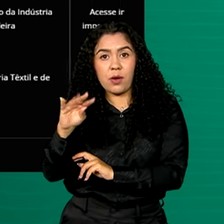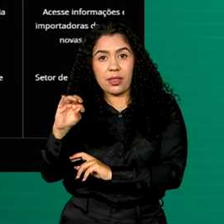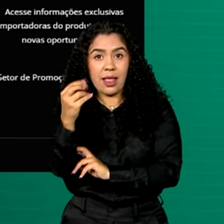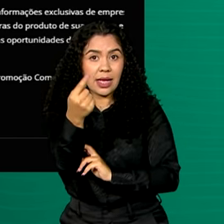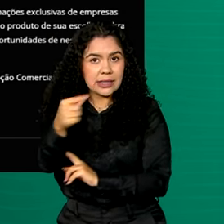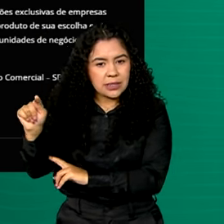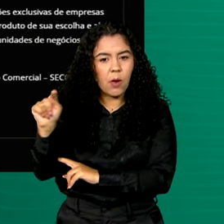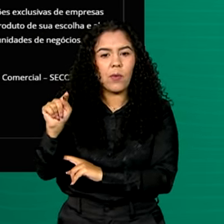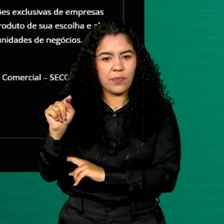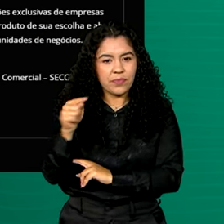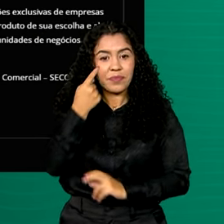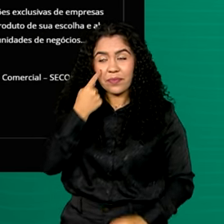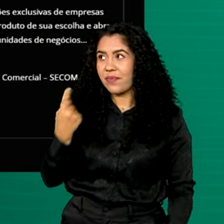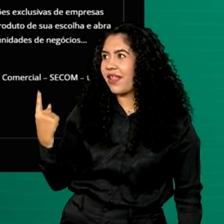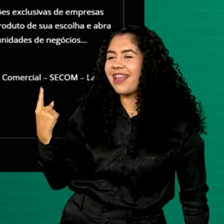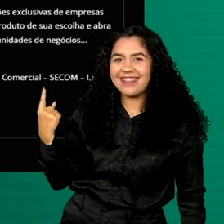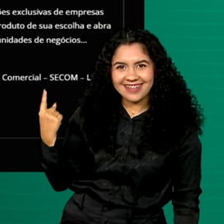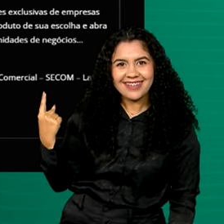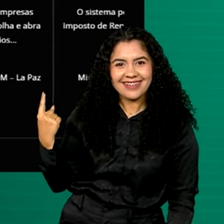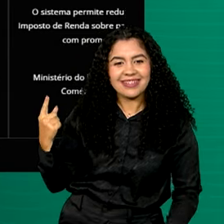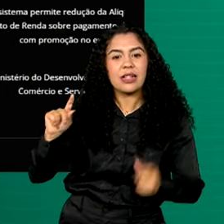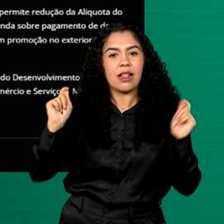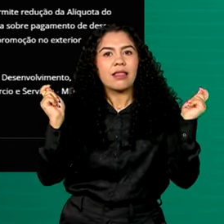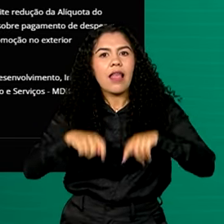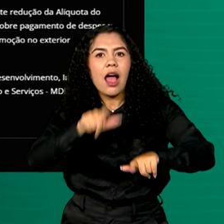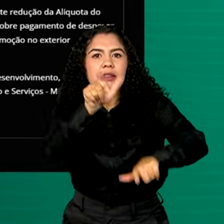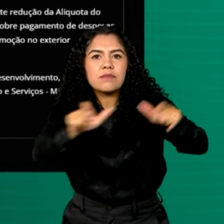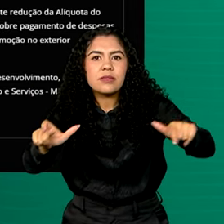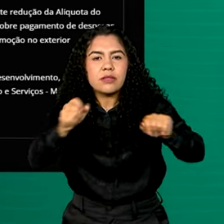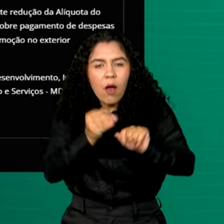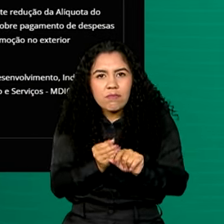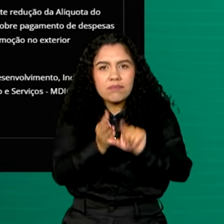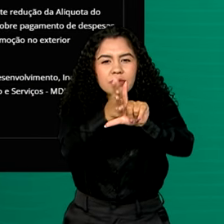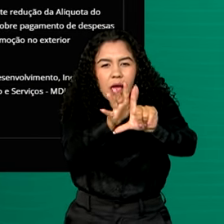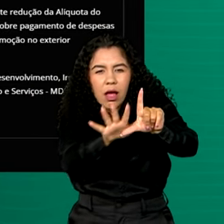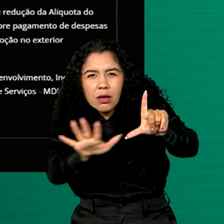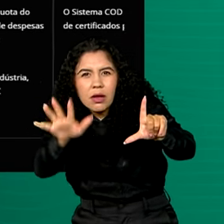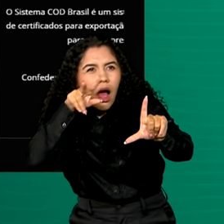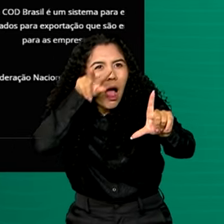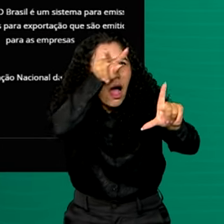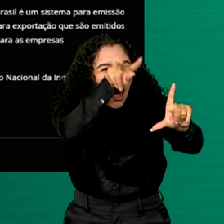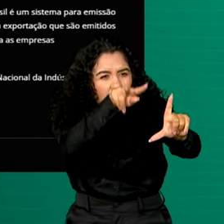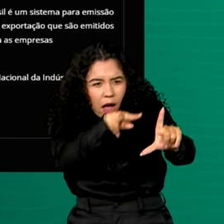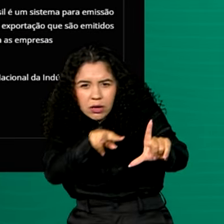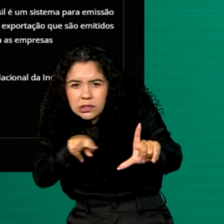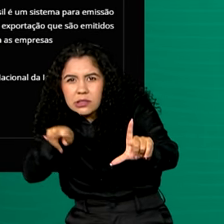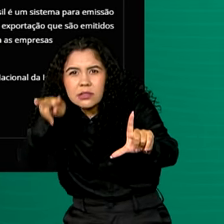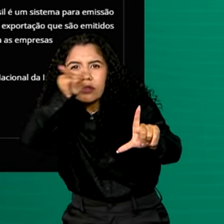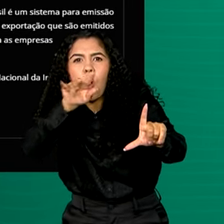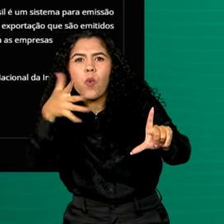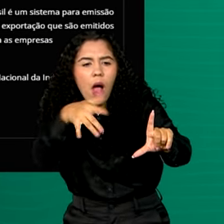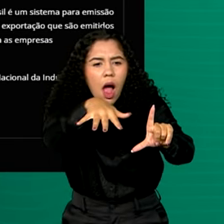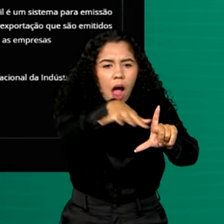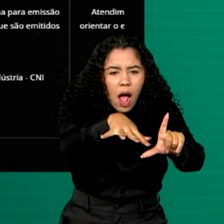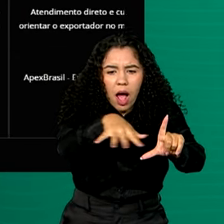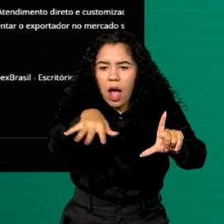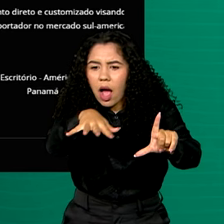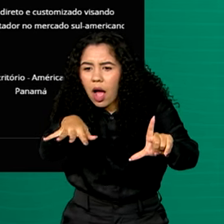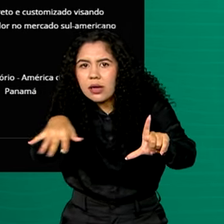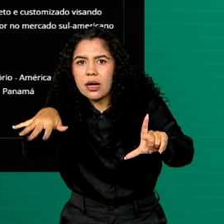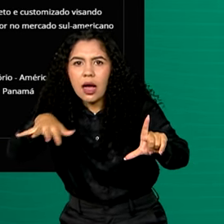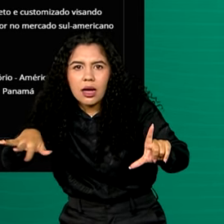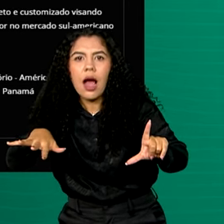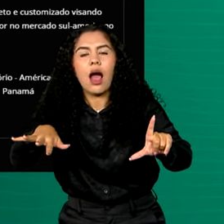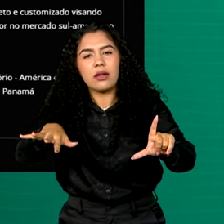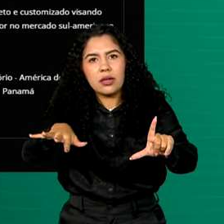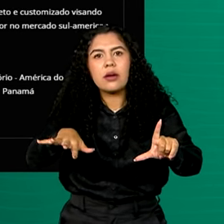o mapa digital permite que os usuários localizem rapidamente o setores de promoção comercial